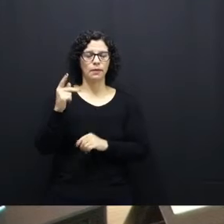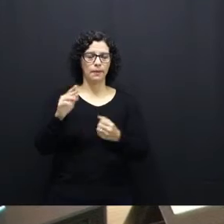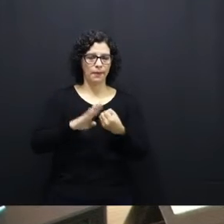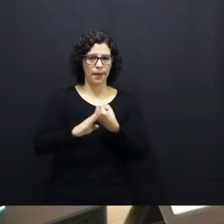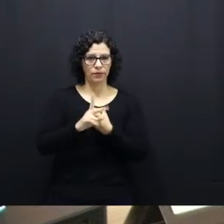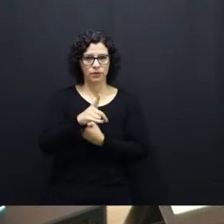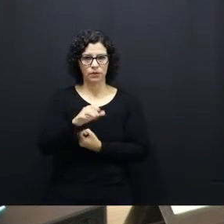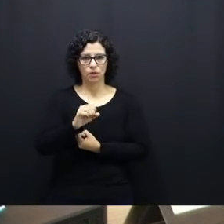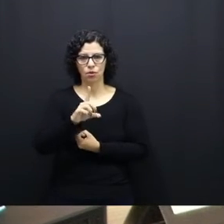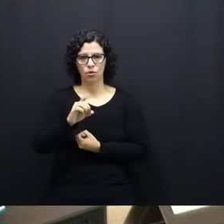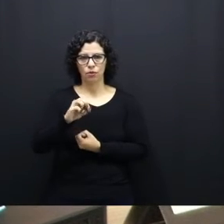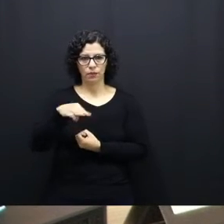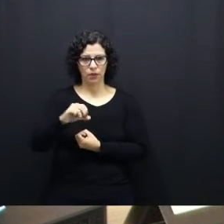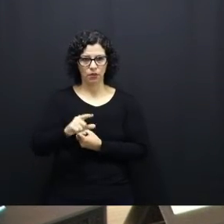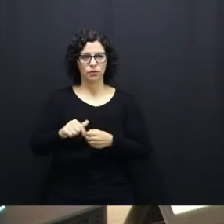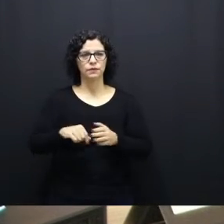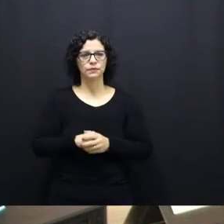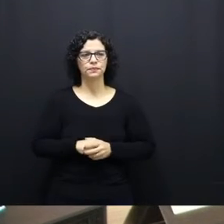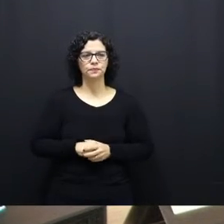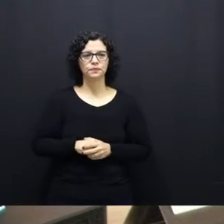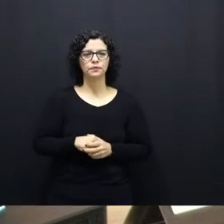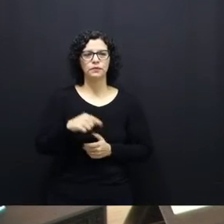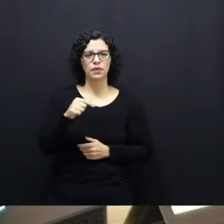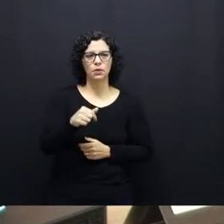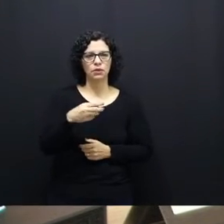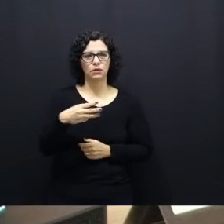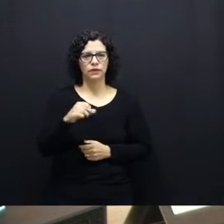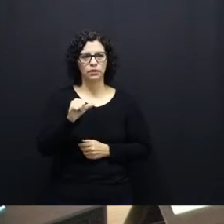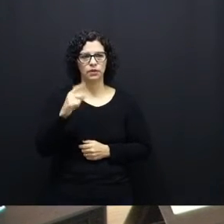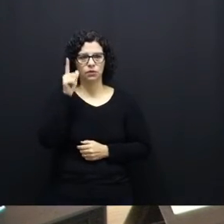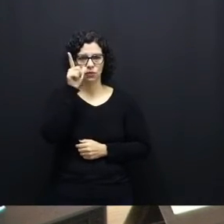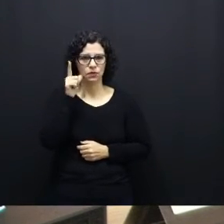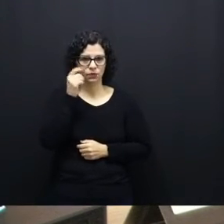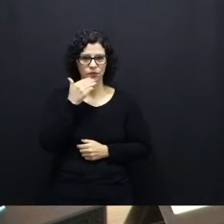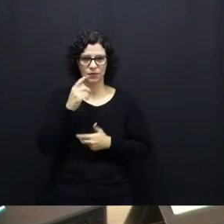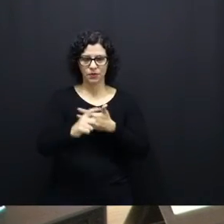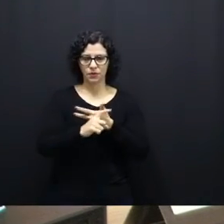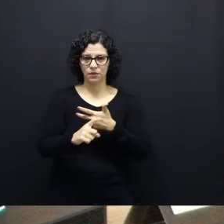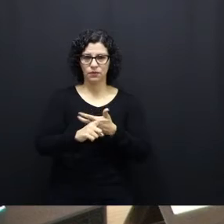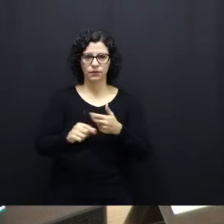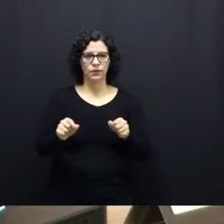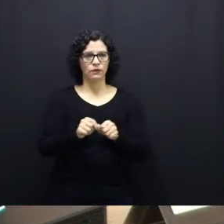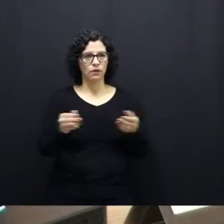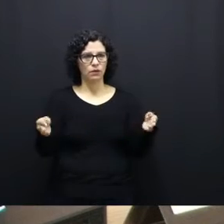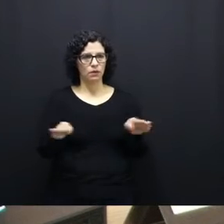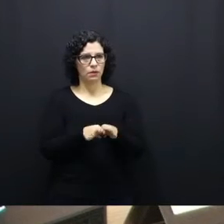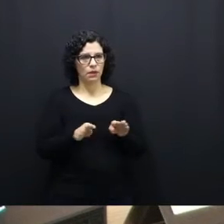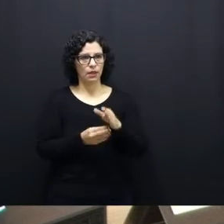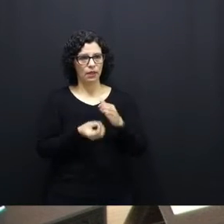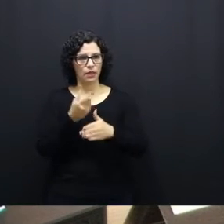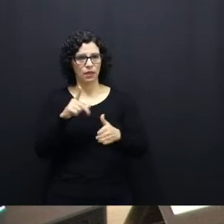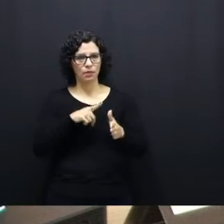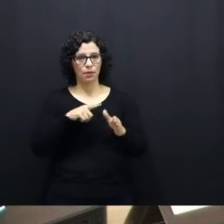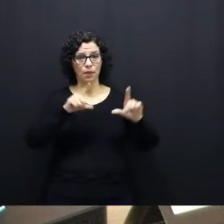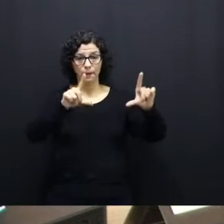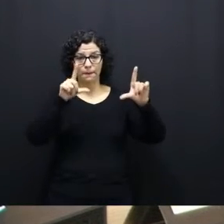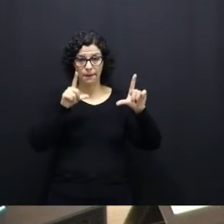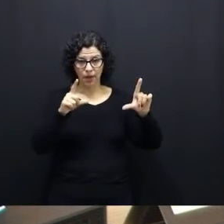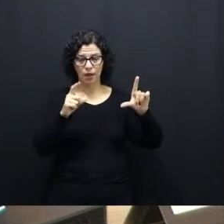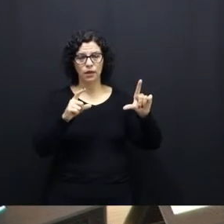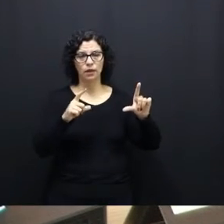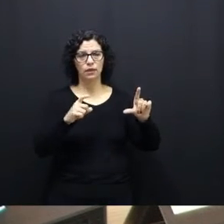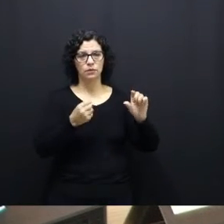indicação no 7396 2022 Vereador Luiz Monteiro Poder Executivo que seja realizada a implantação de uma placa